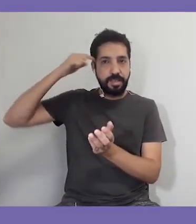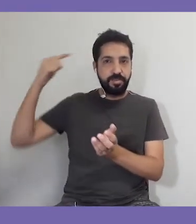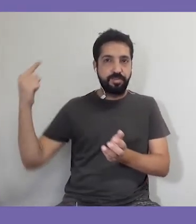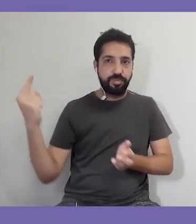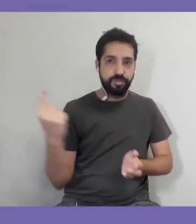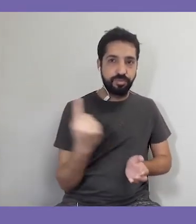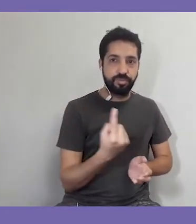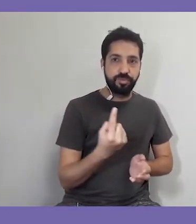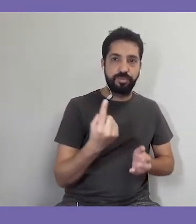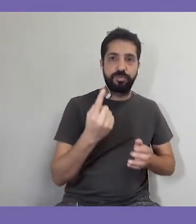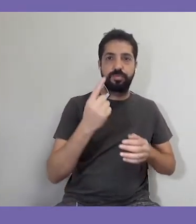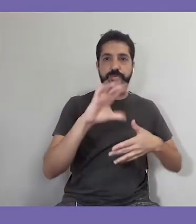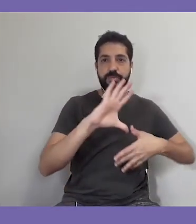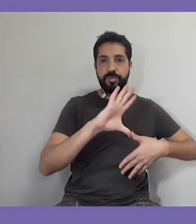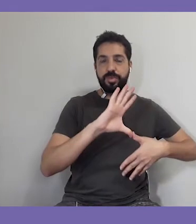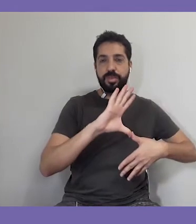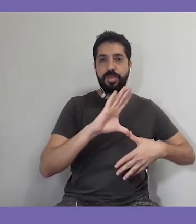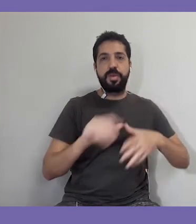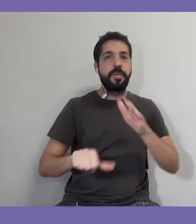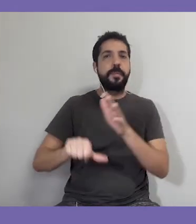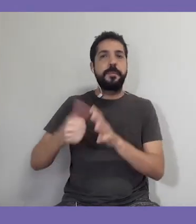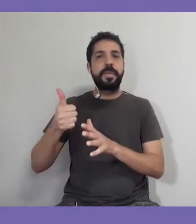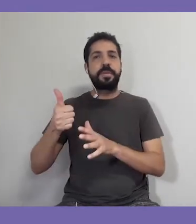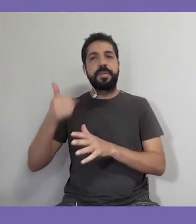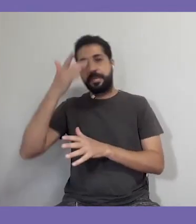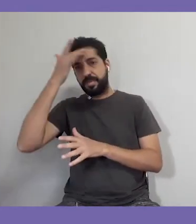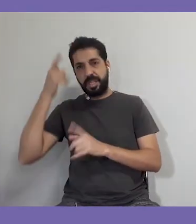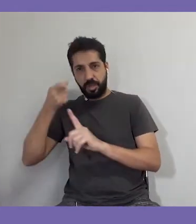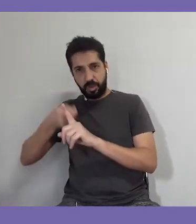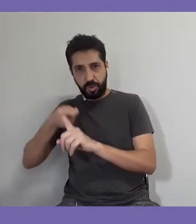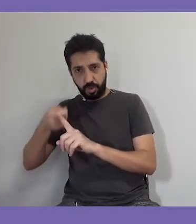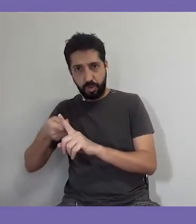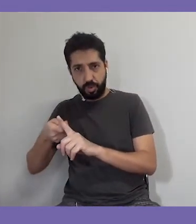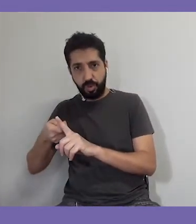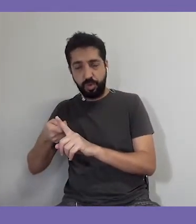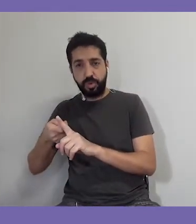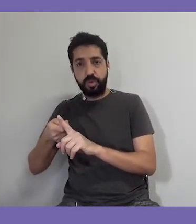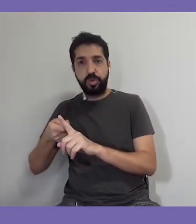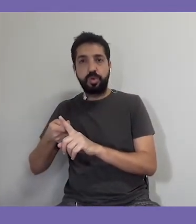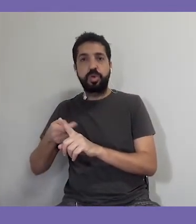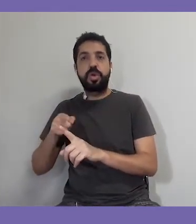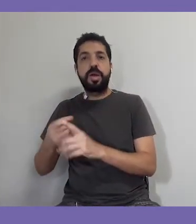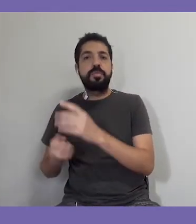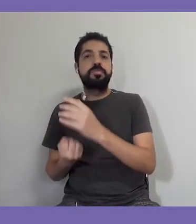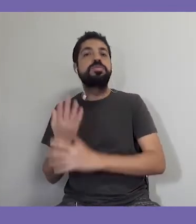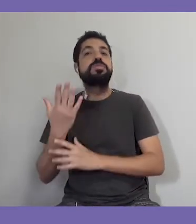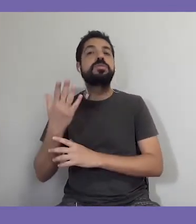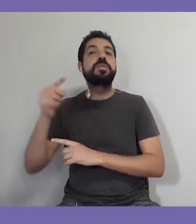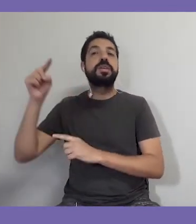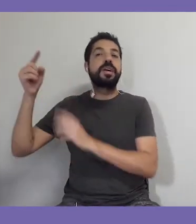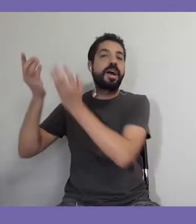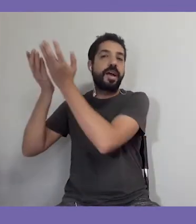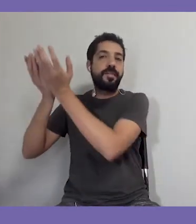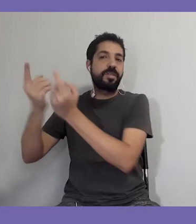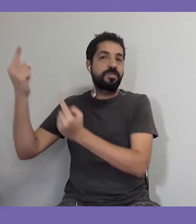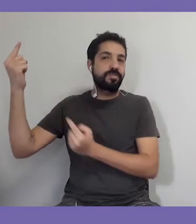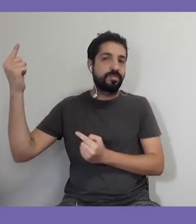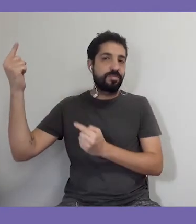negreiros. E ele diz que o primeiro quilombo se fundou no porão de um tumbeiro durante a travessia forçada do Atlântico. Eu acho isso